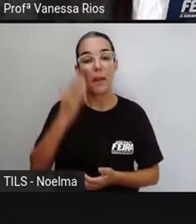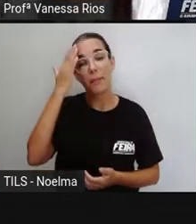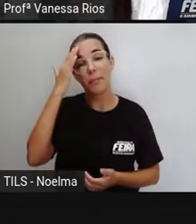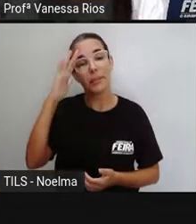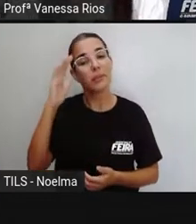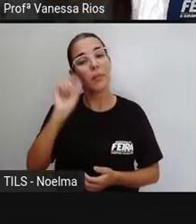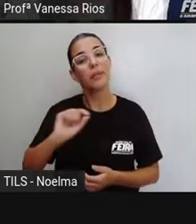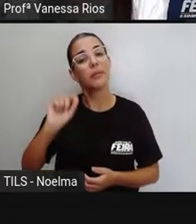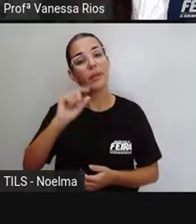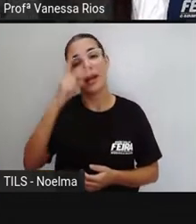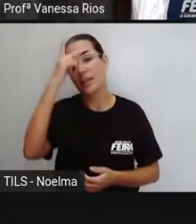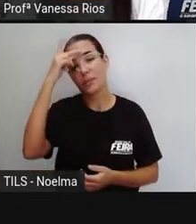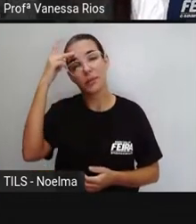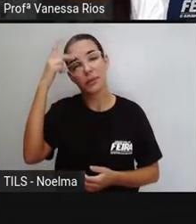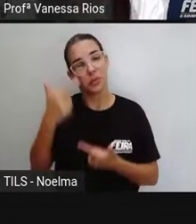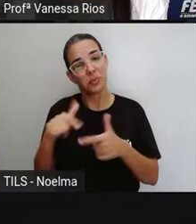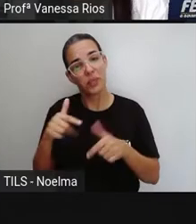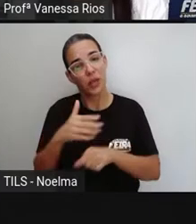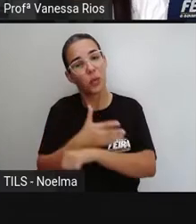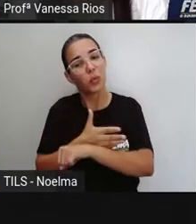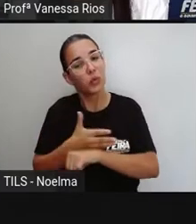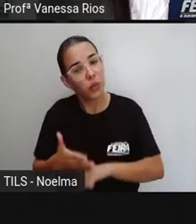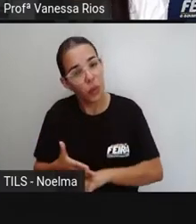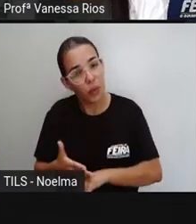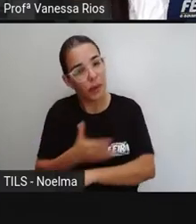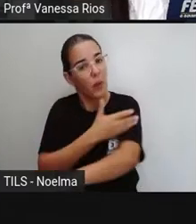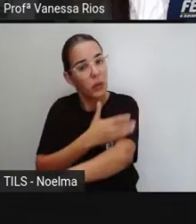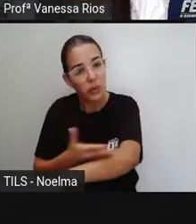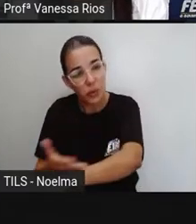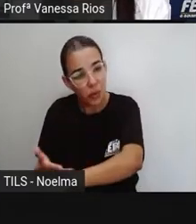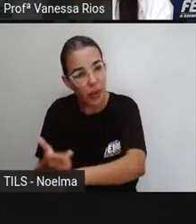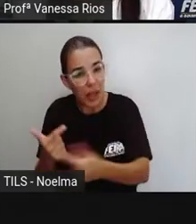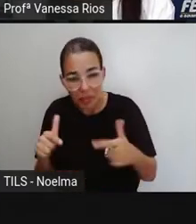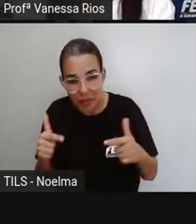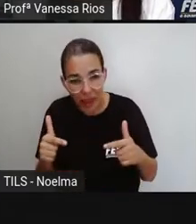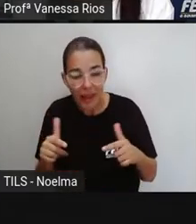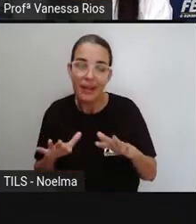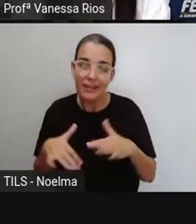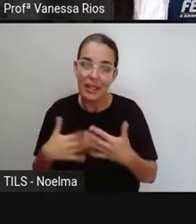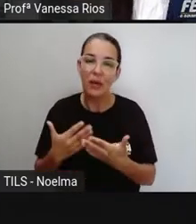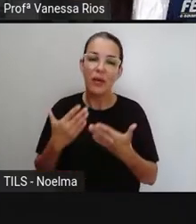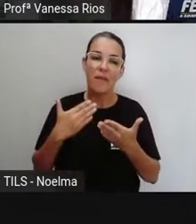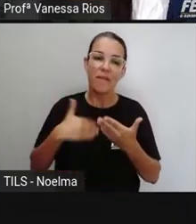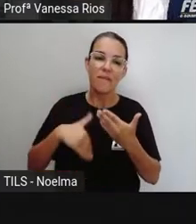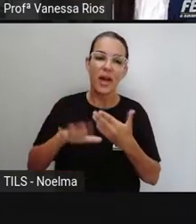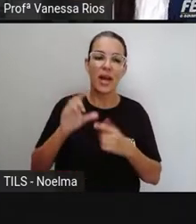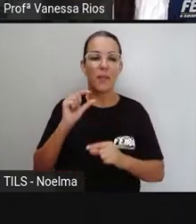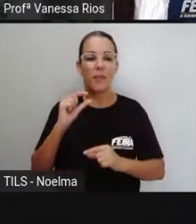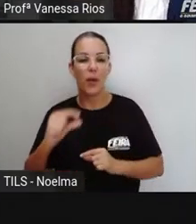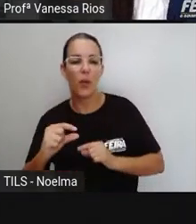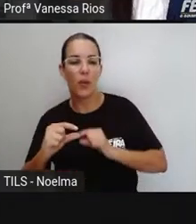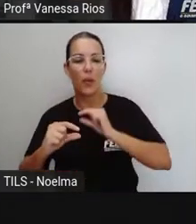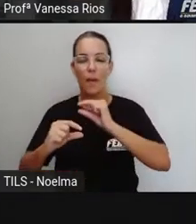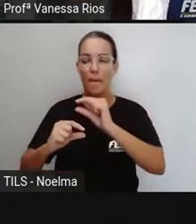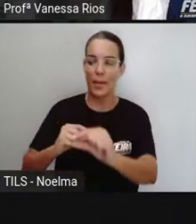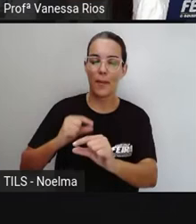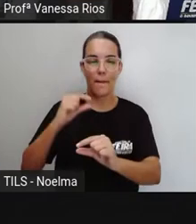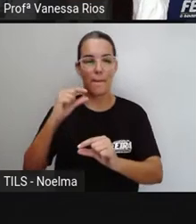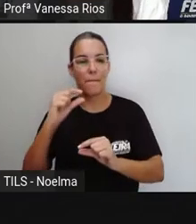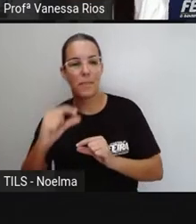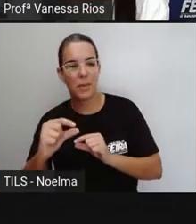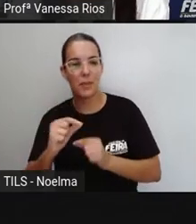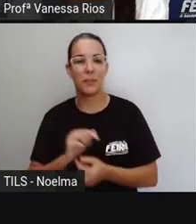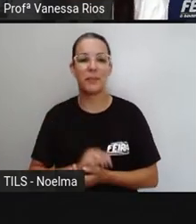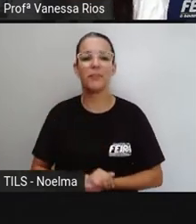para as pessoas que nem têm esse hábito. Então, elas não vão conseguir introduzir esse hábito de um dia para o outro.